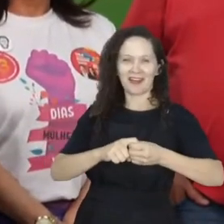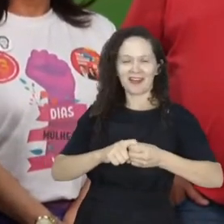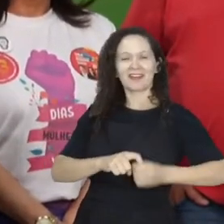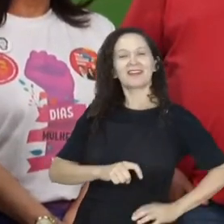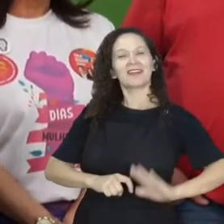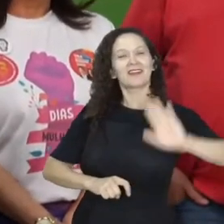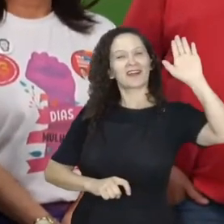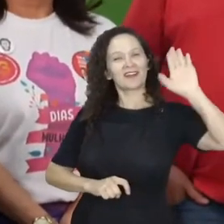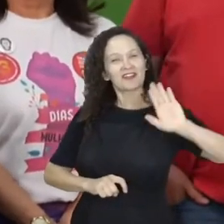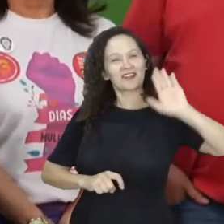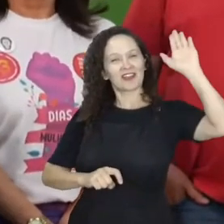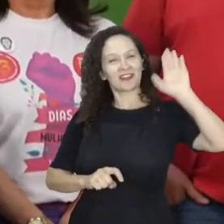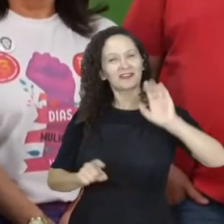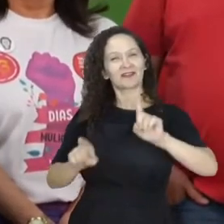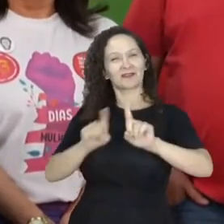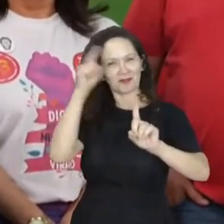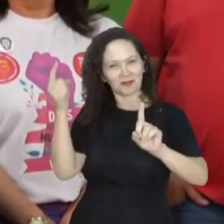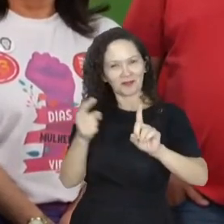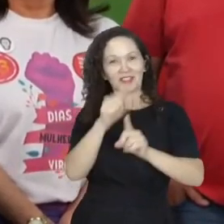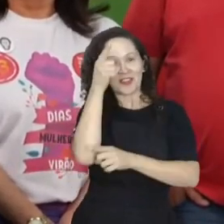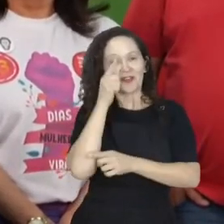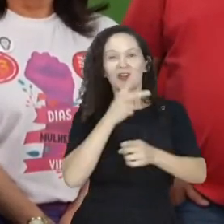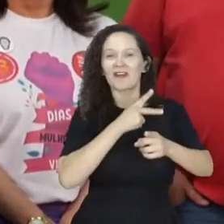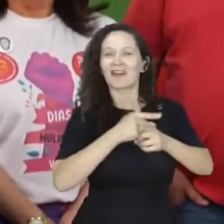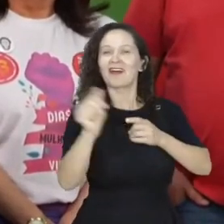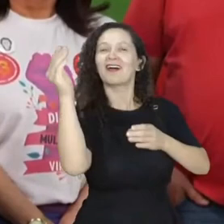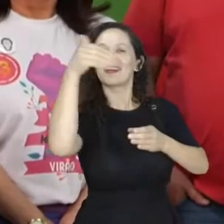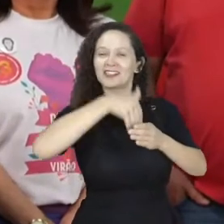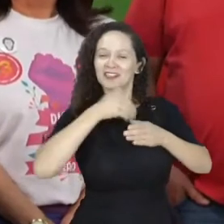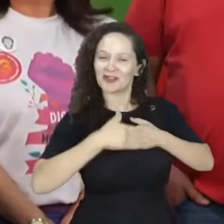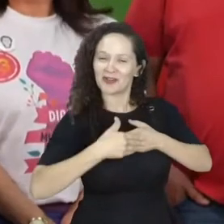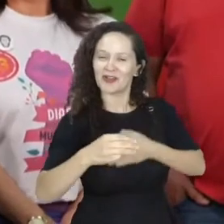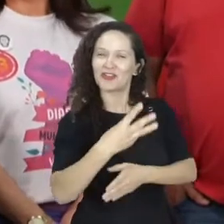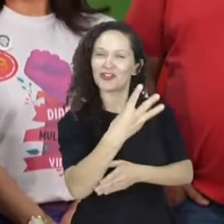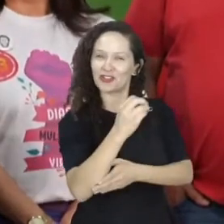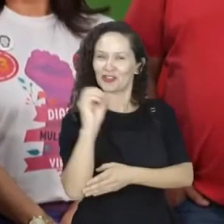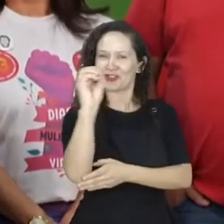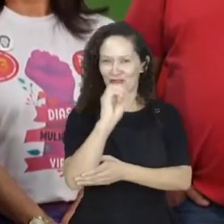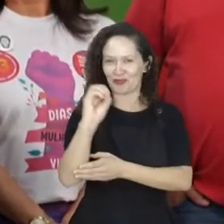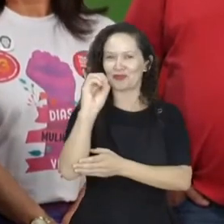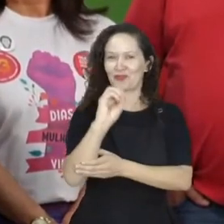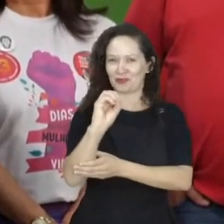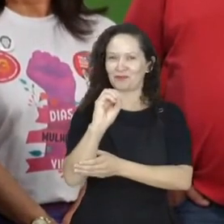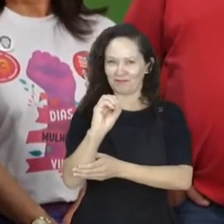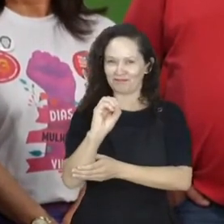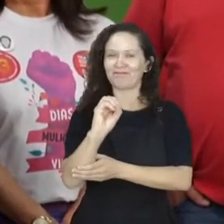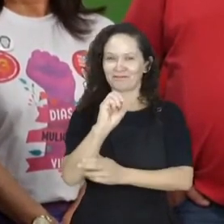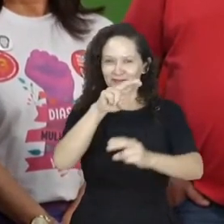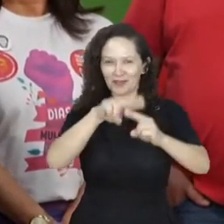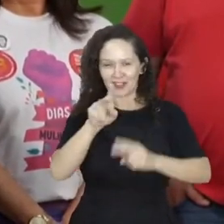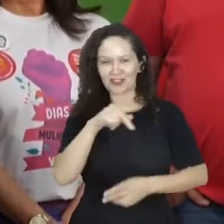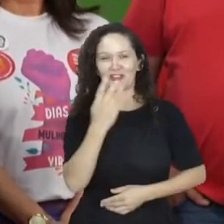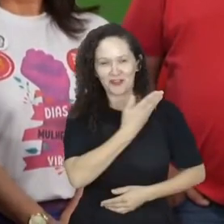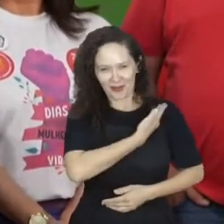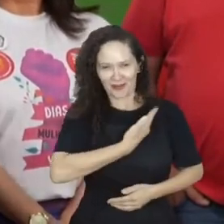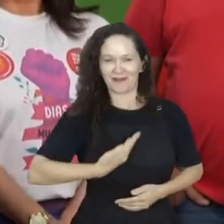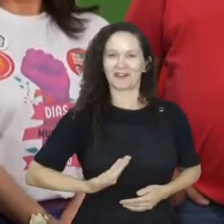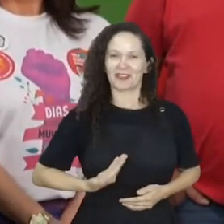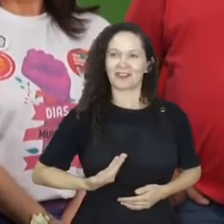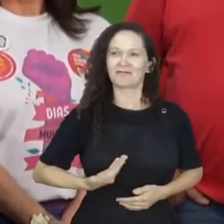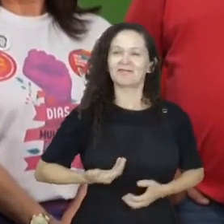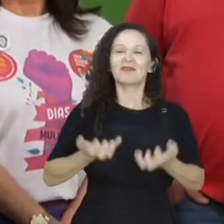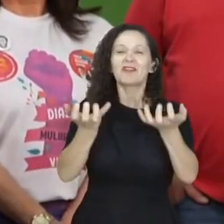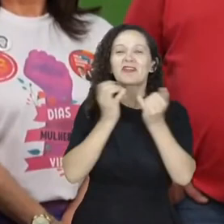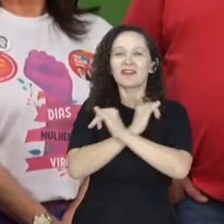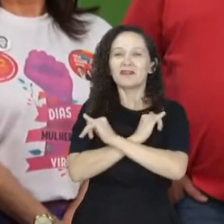candidato, e é com essa missão que a gente vai ganhar as eleições, e é com essa missão que a gente vai governar. Tá, então, eu queria